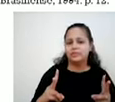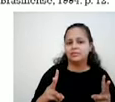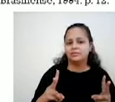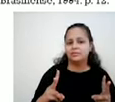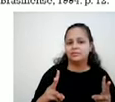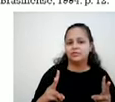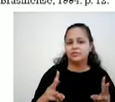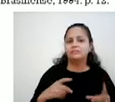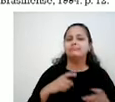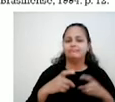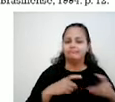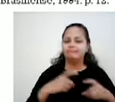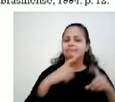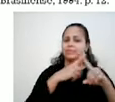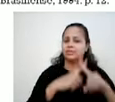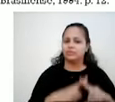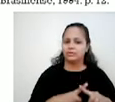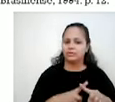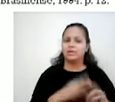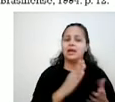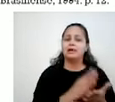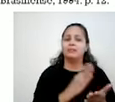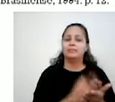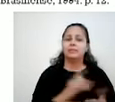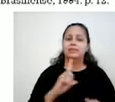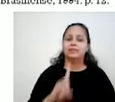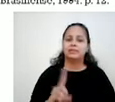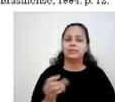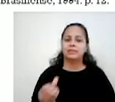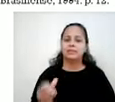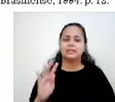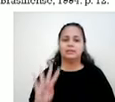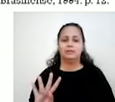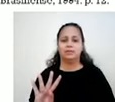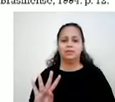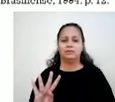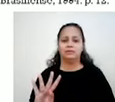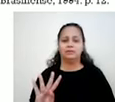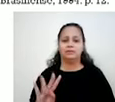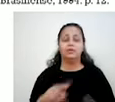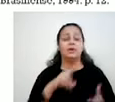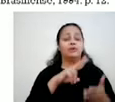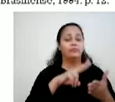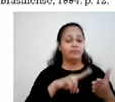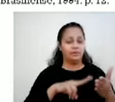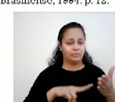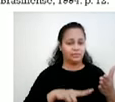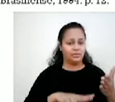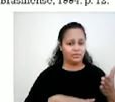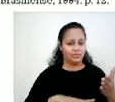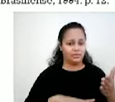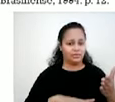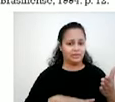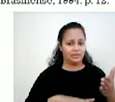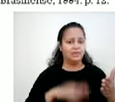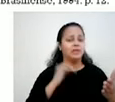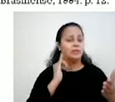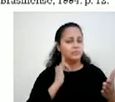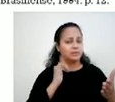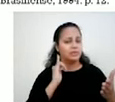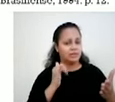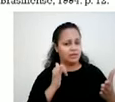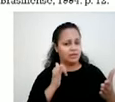vista sobre as cruzadas. Abram na página 164. Vamos ler alguns relatos